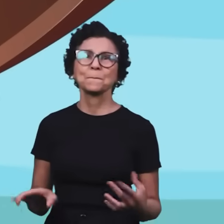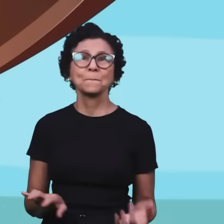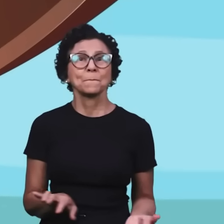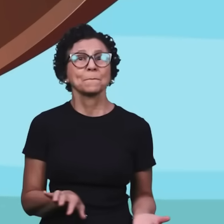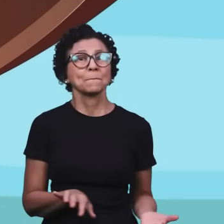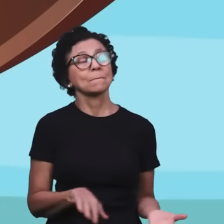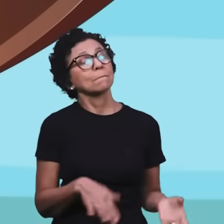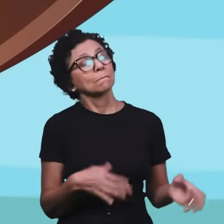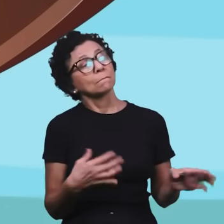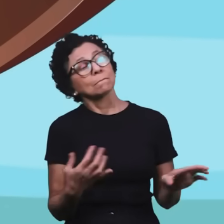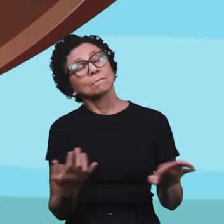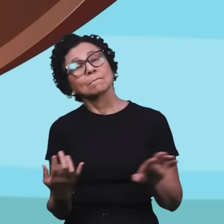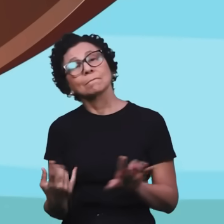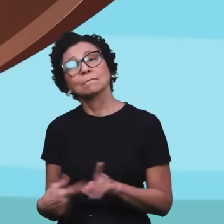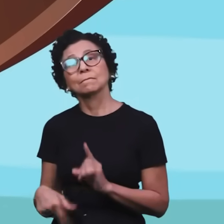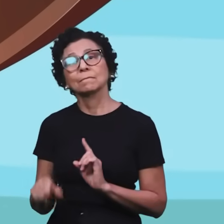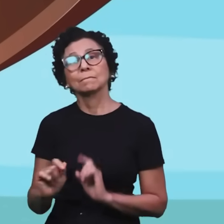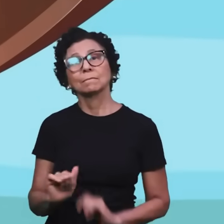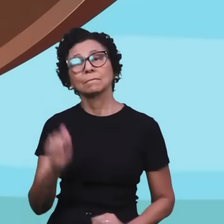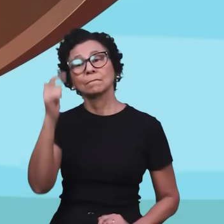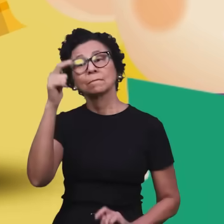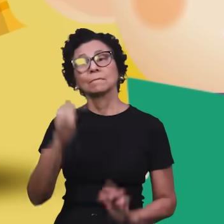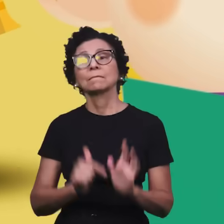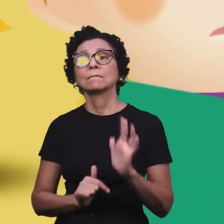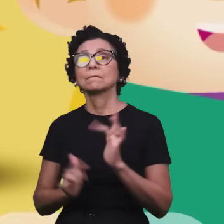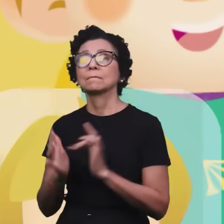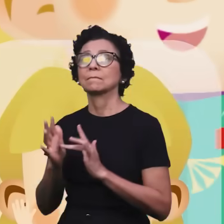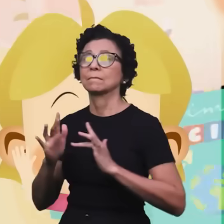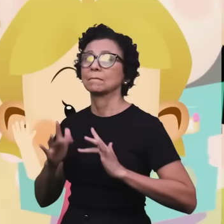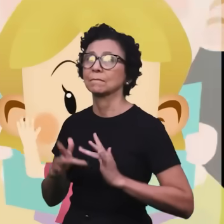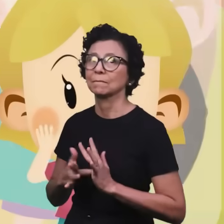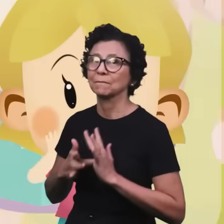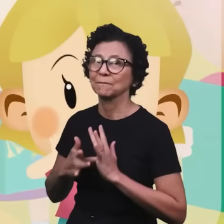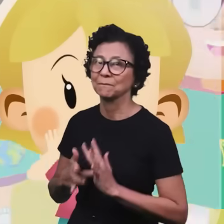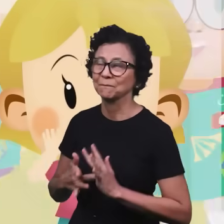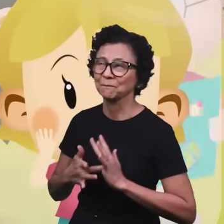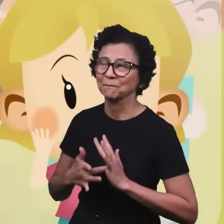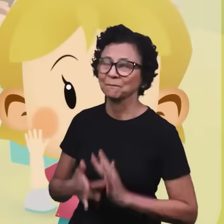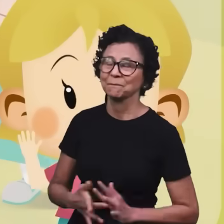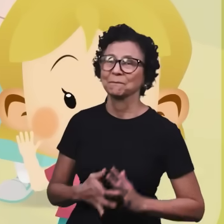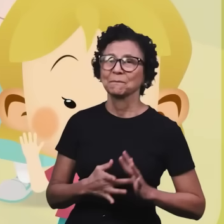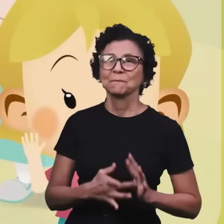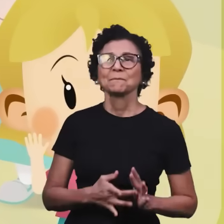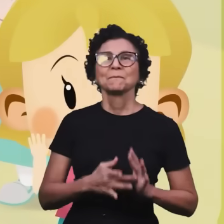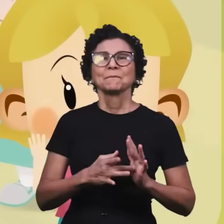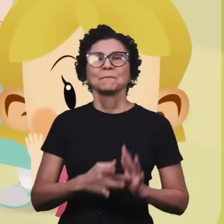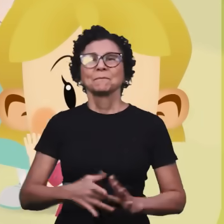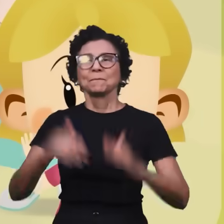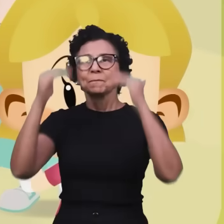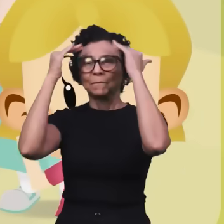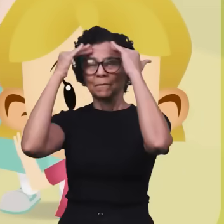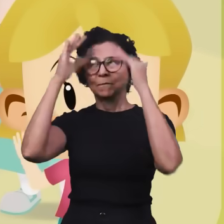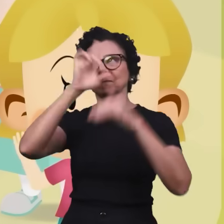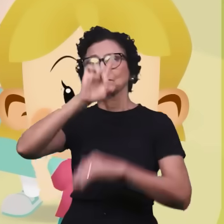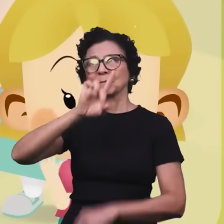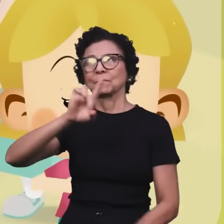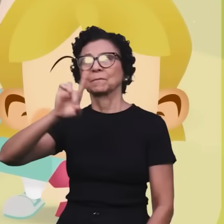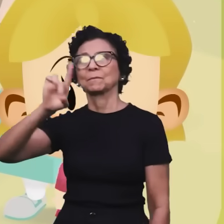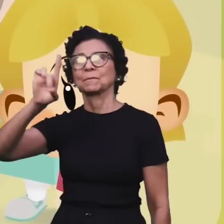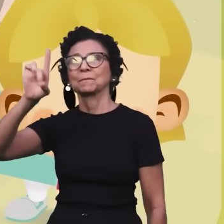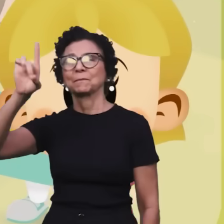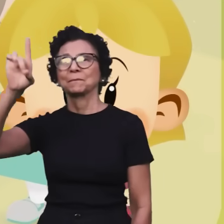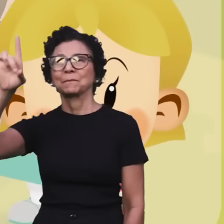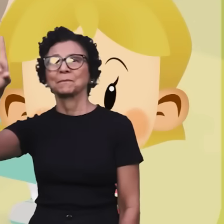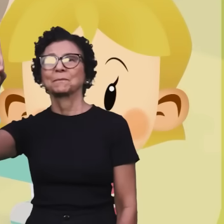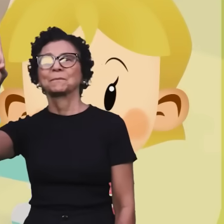faça as mesmas obras daquele que me enviou. Enquanto